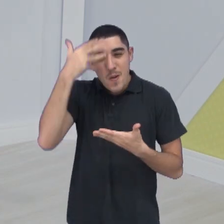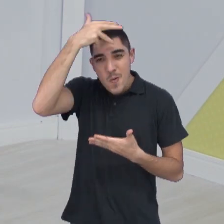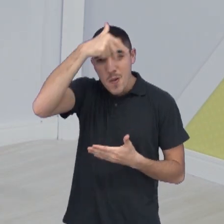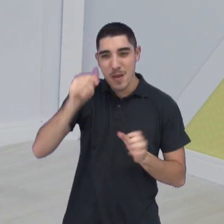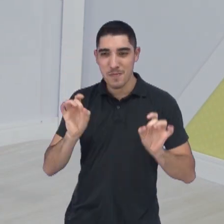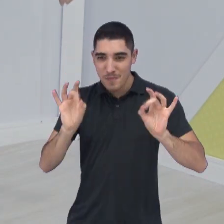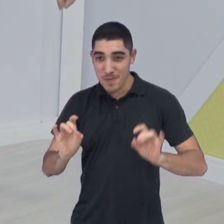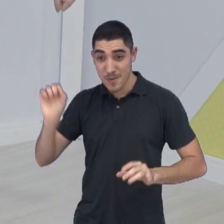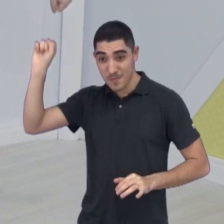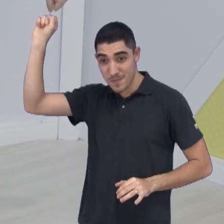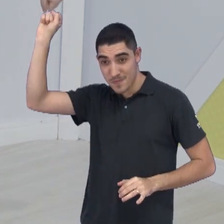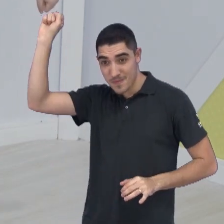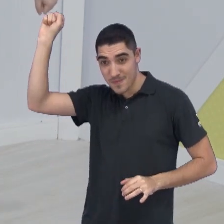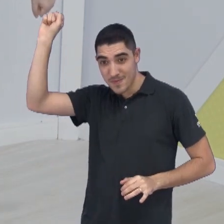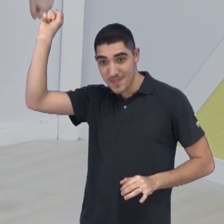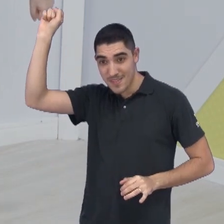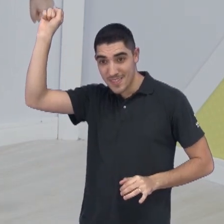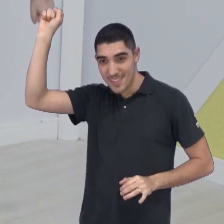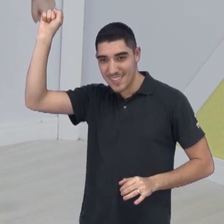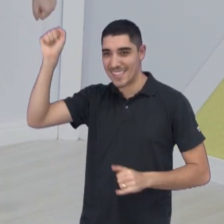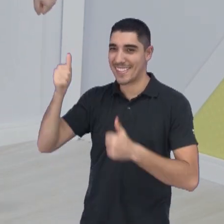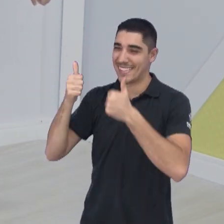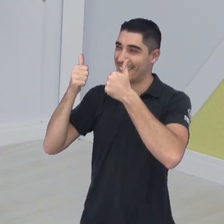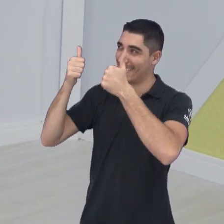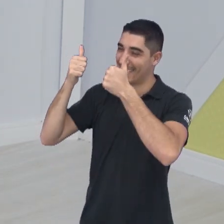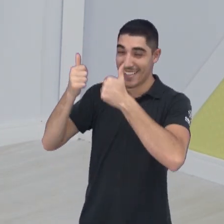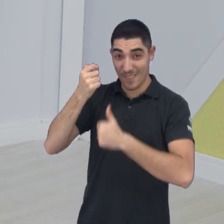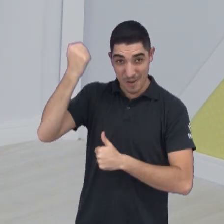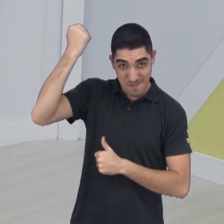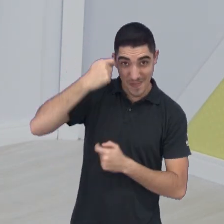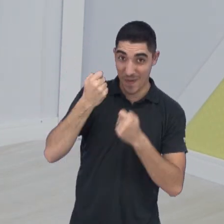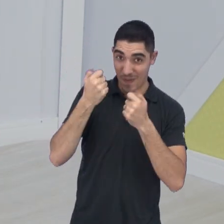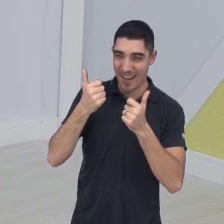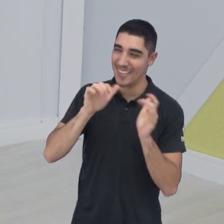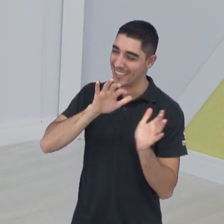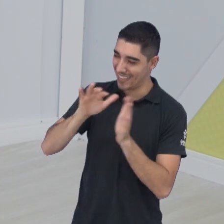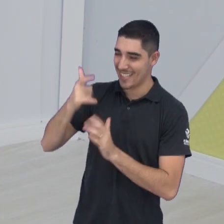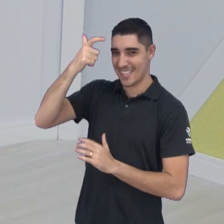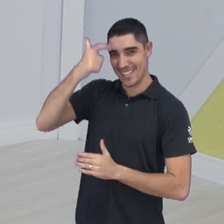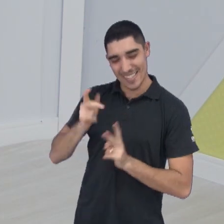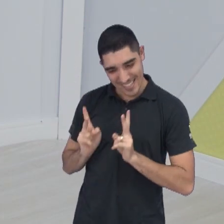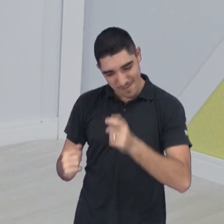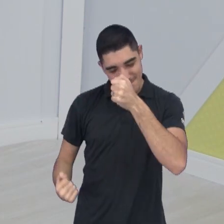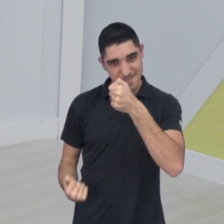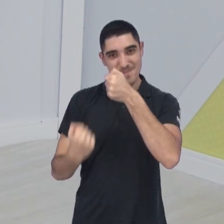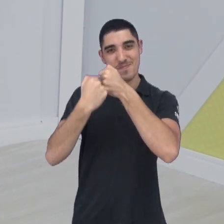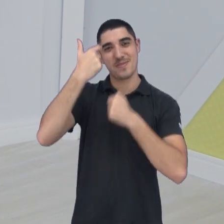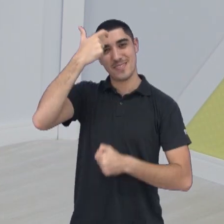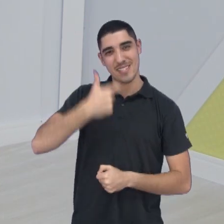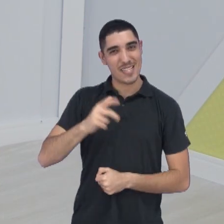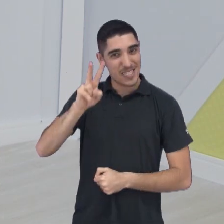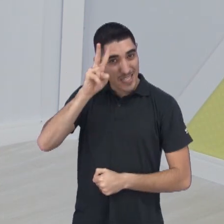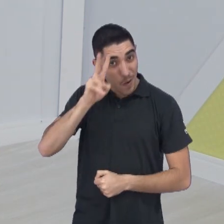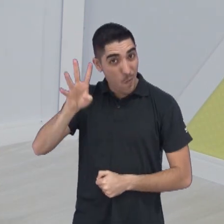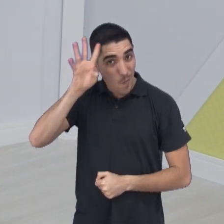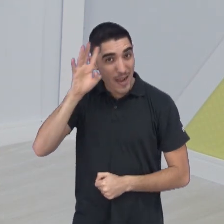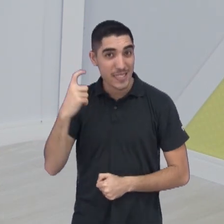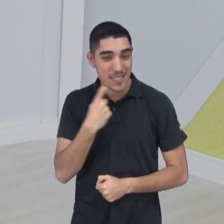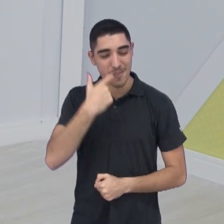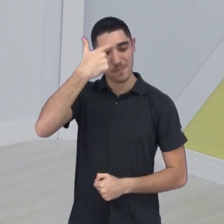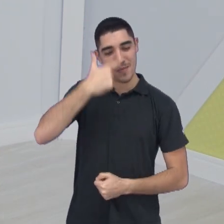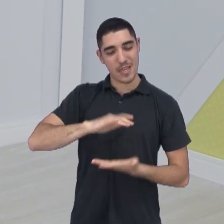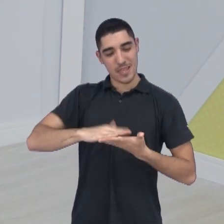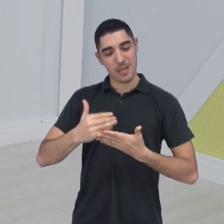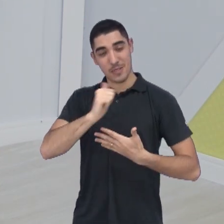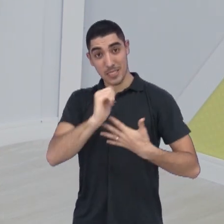Lourenço, tá com a gente sempre. Opa, quase que eu dei um croque nele. Aê, Luizão, gente da melhor qualidade, o nosso soquinho maroto de toda segunda, quarta e sexta. O Luizão,